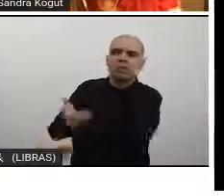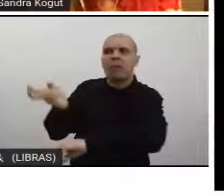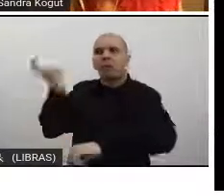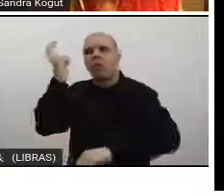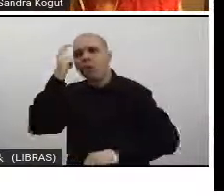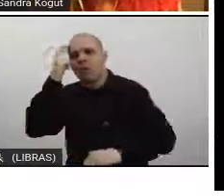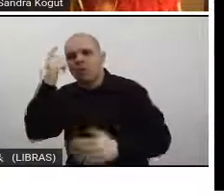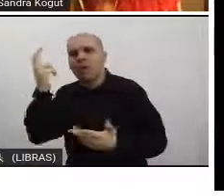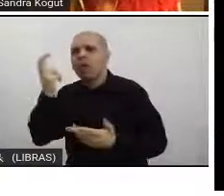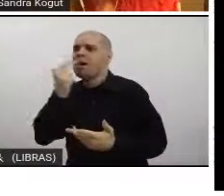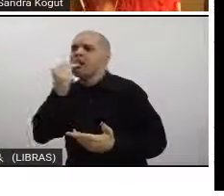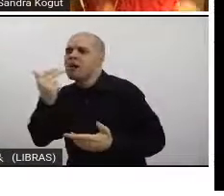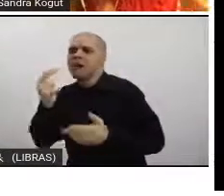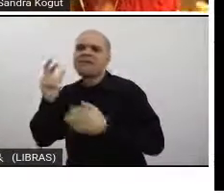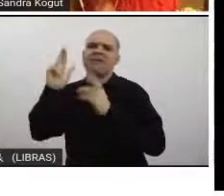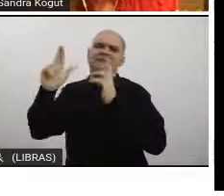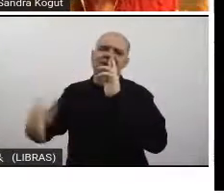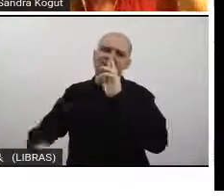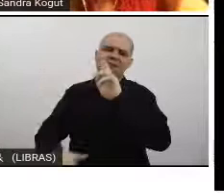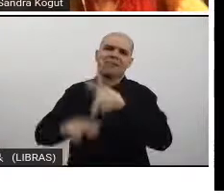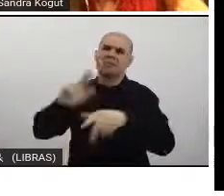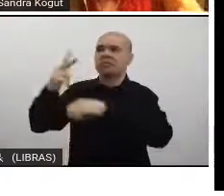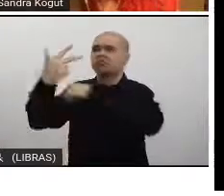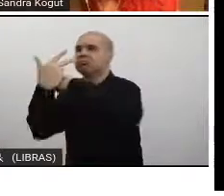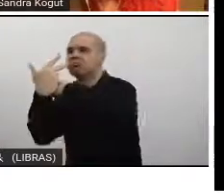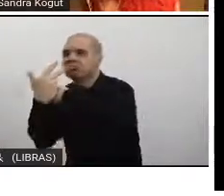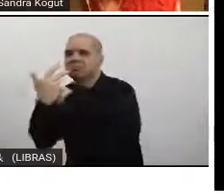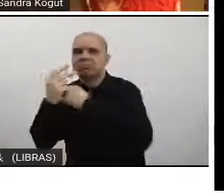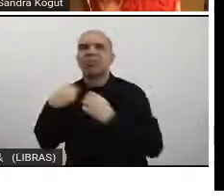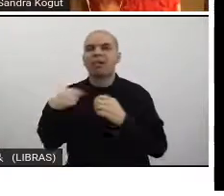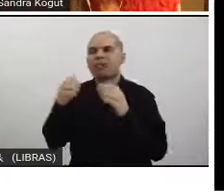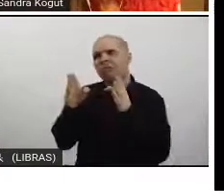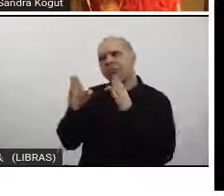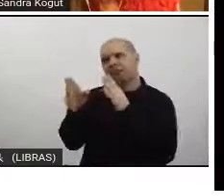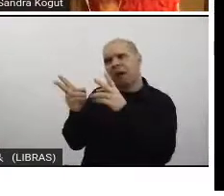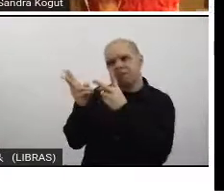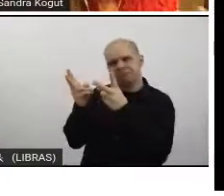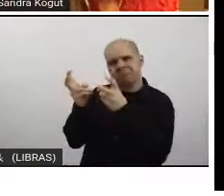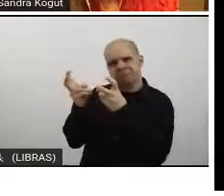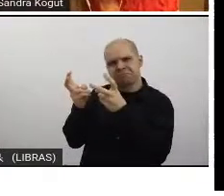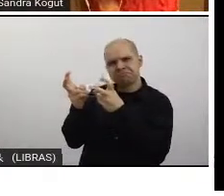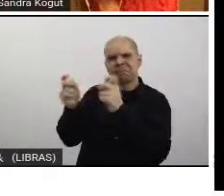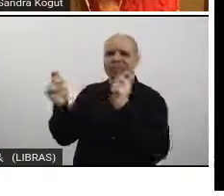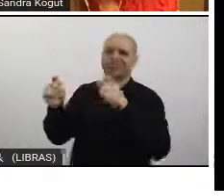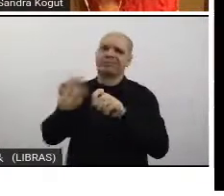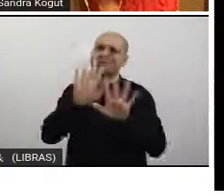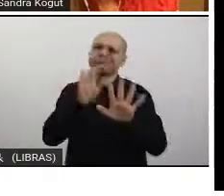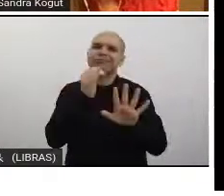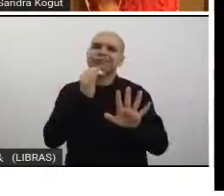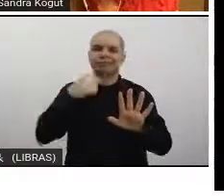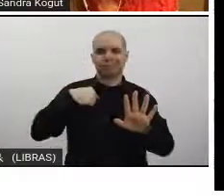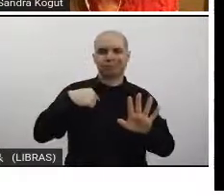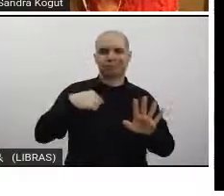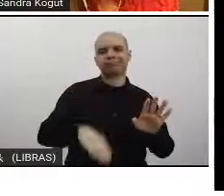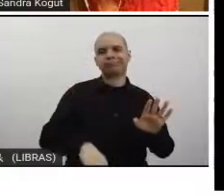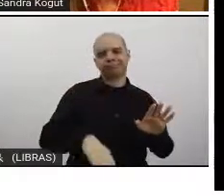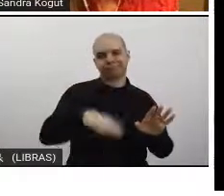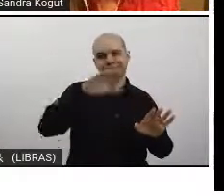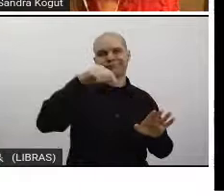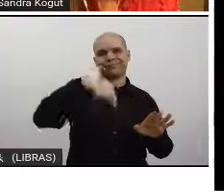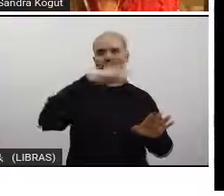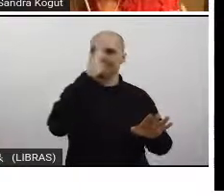Também a ideia de que, por exemplo, eu acho até que por ter crescido no Brasil e ter me acostumado a sempre ver coisa